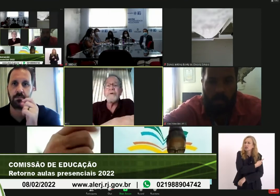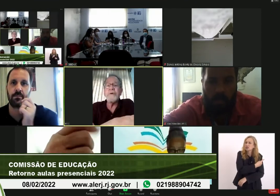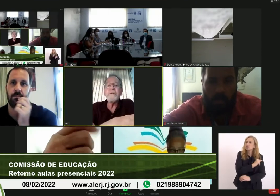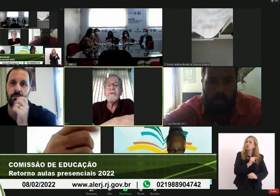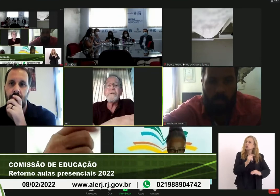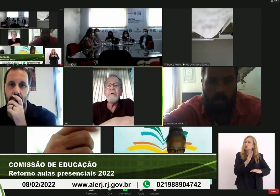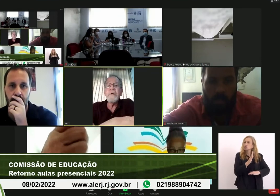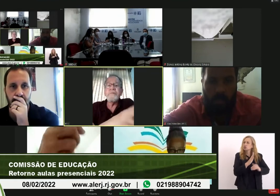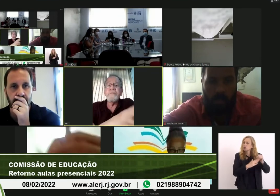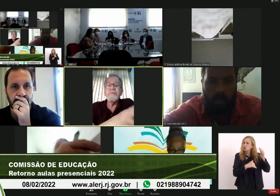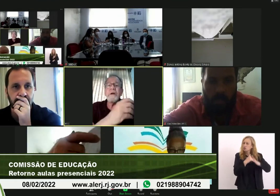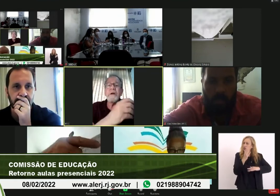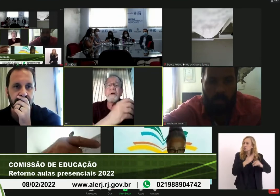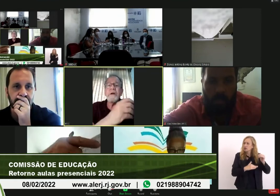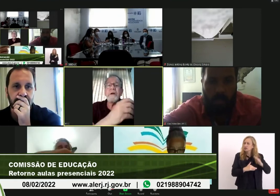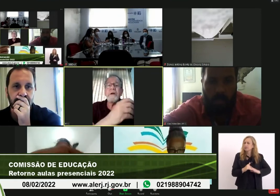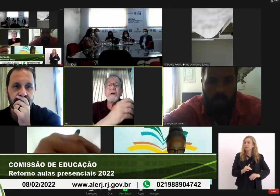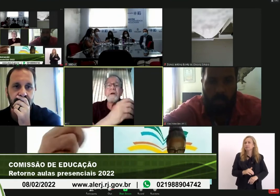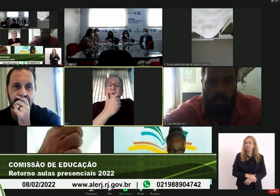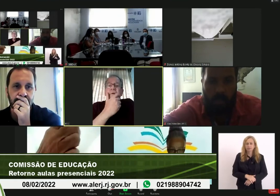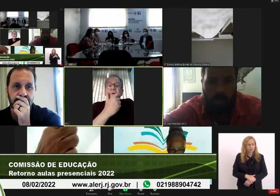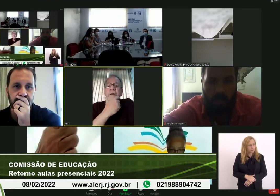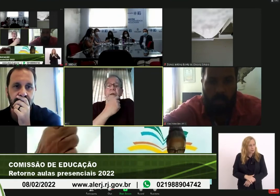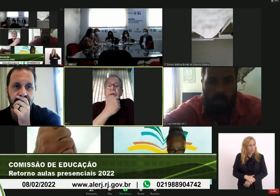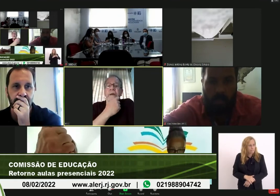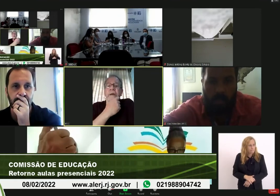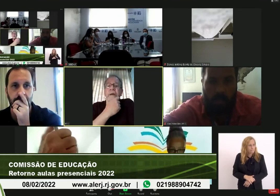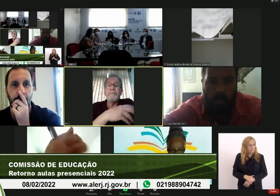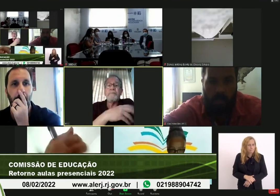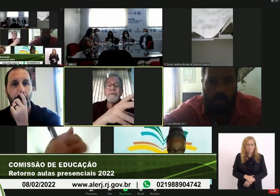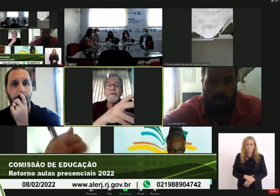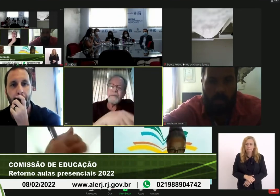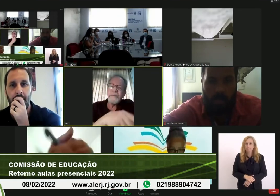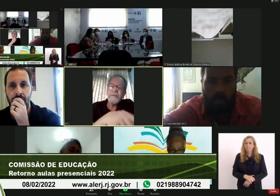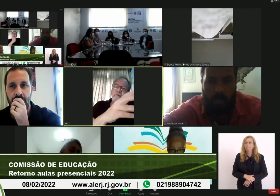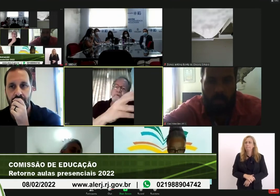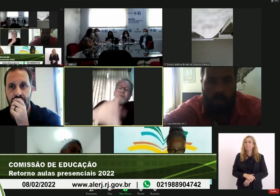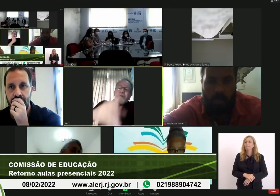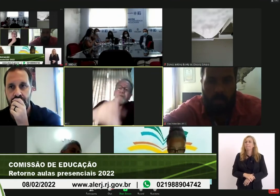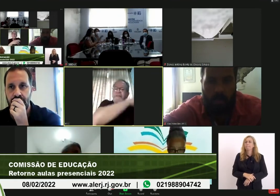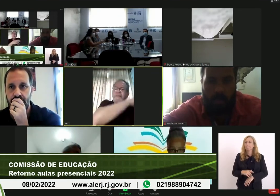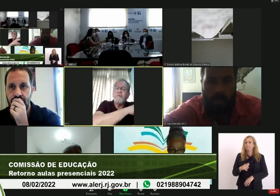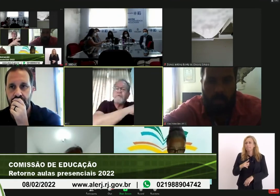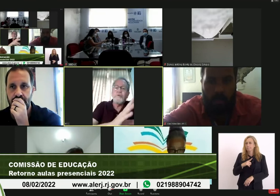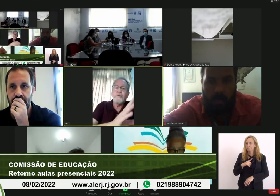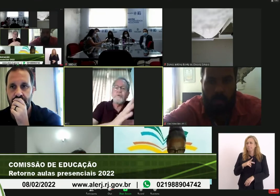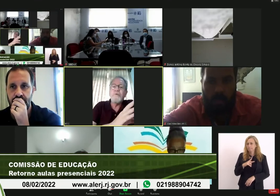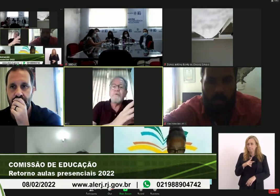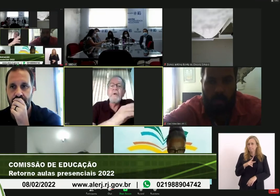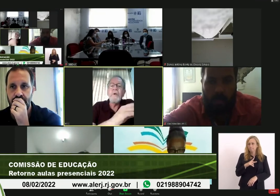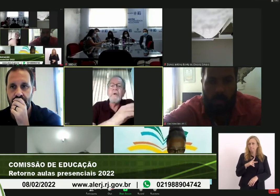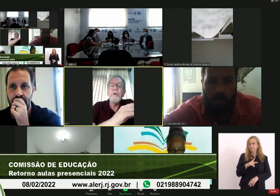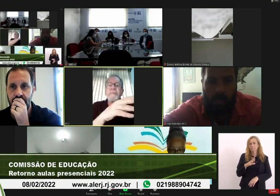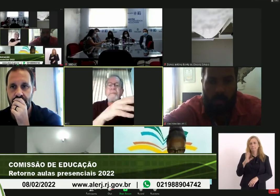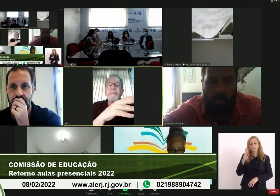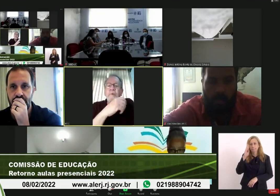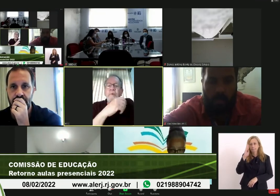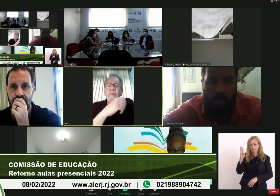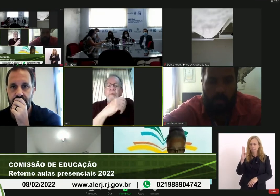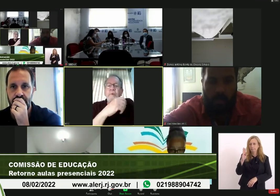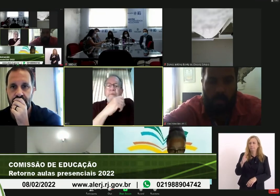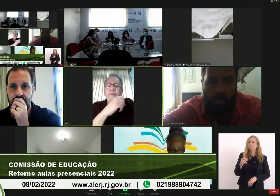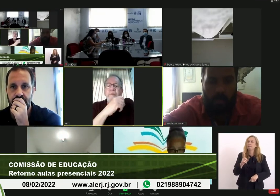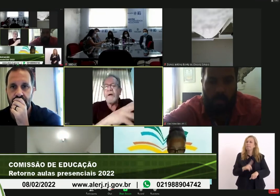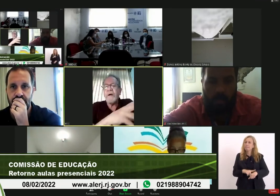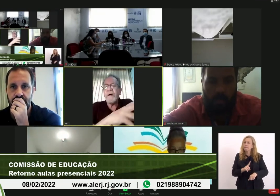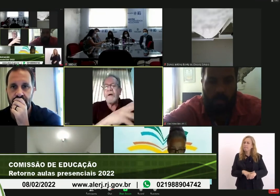professores tiveram uma prioridade, assim como os profissionais de saúde antes de todo mundo. Num determinado momento